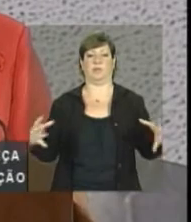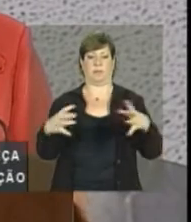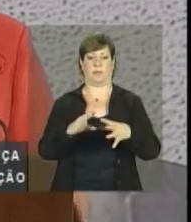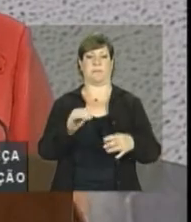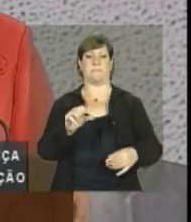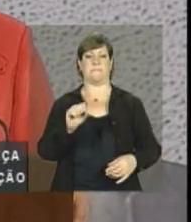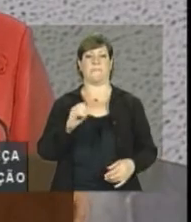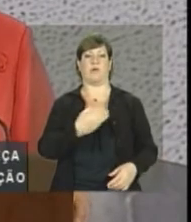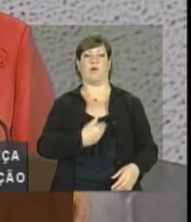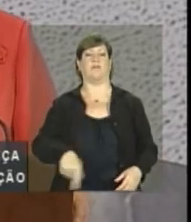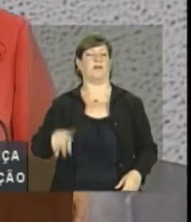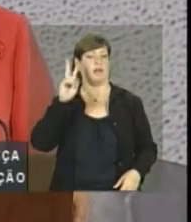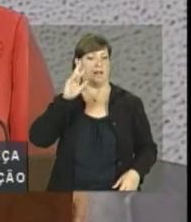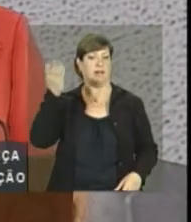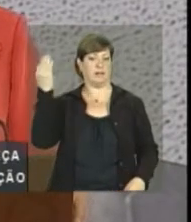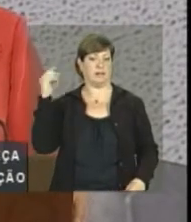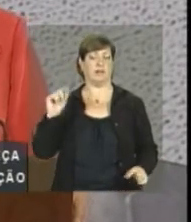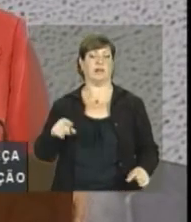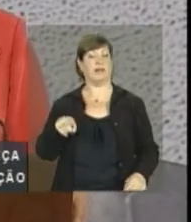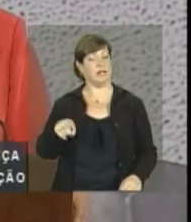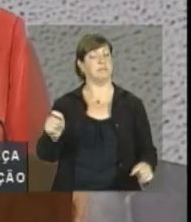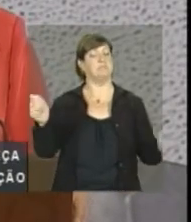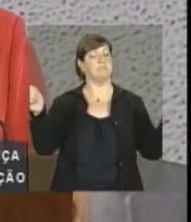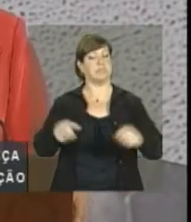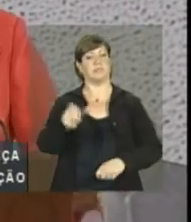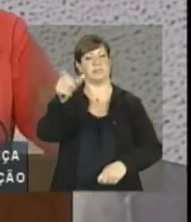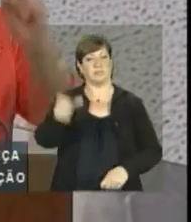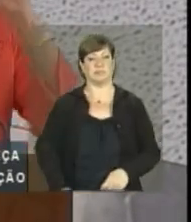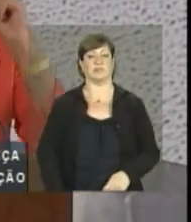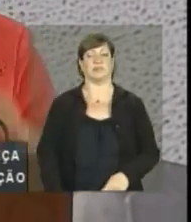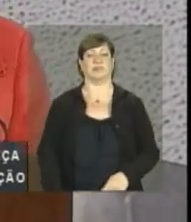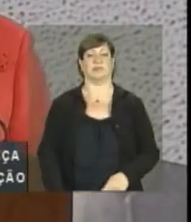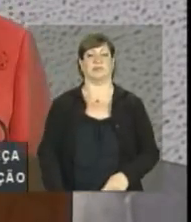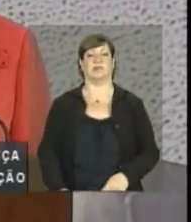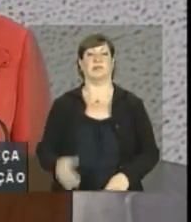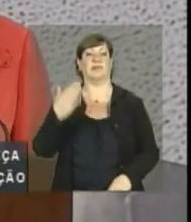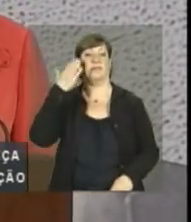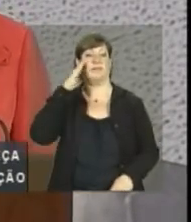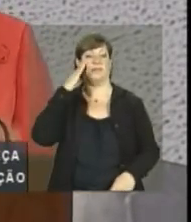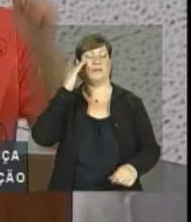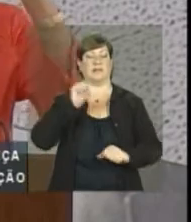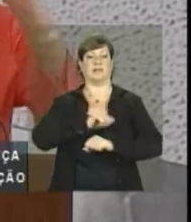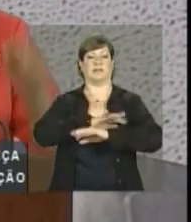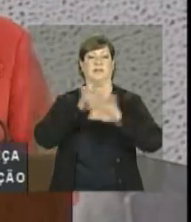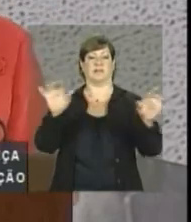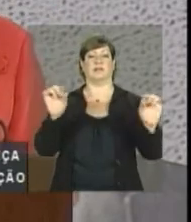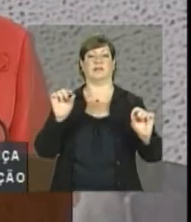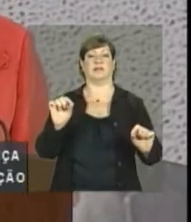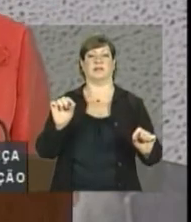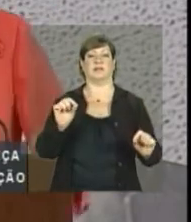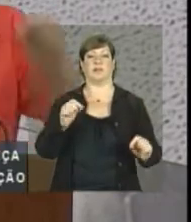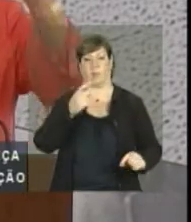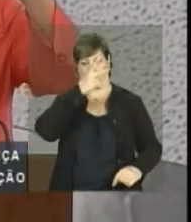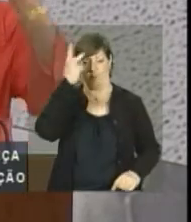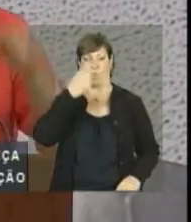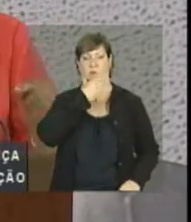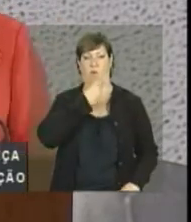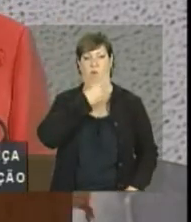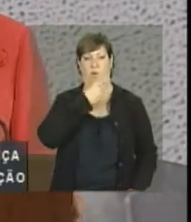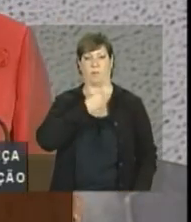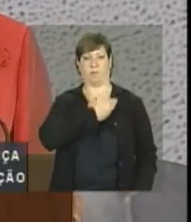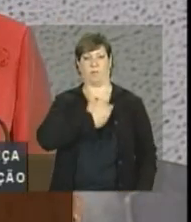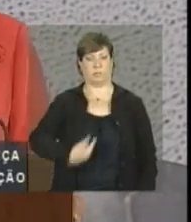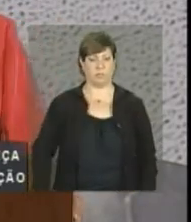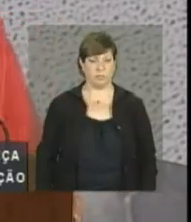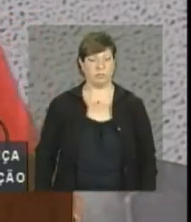naquela oportunidade, foi capaz de, por uma visão de homem público,